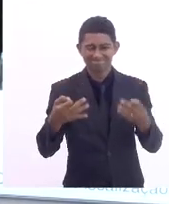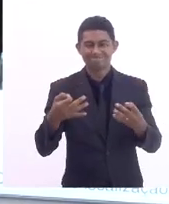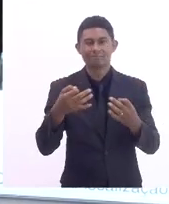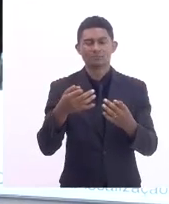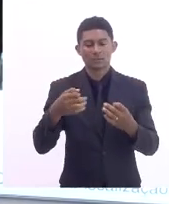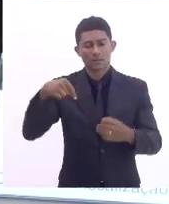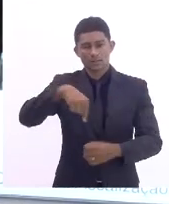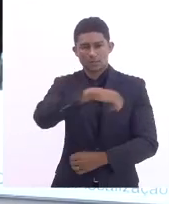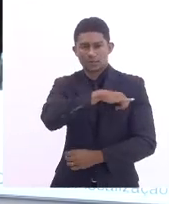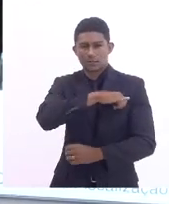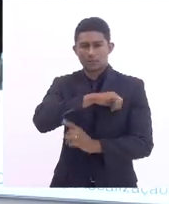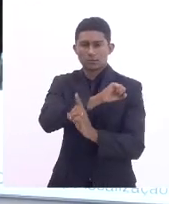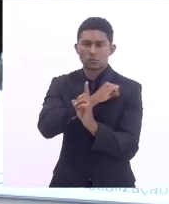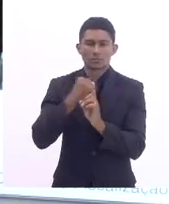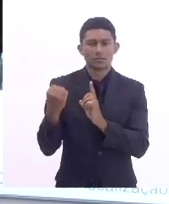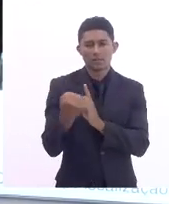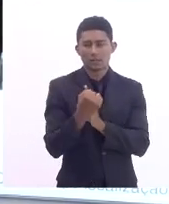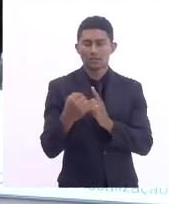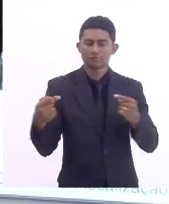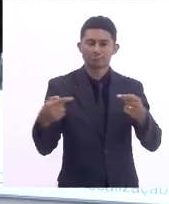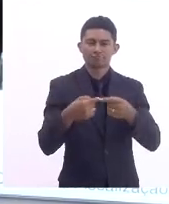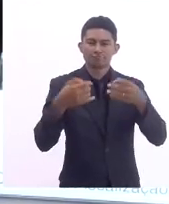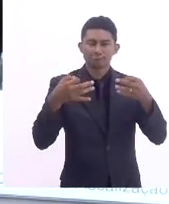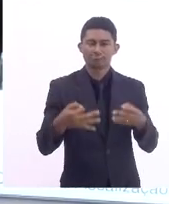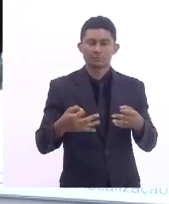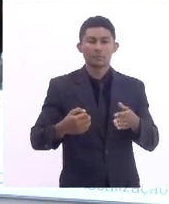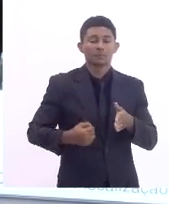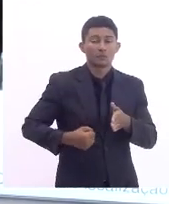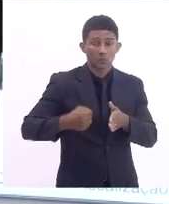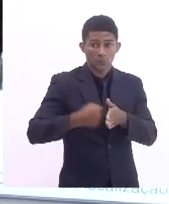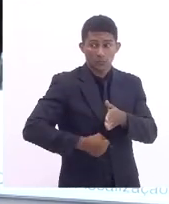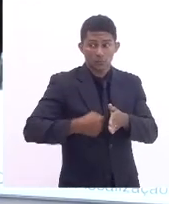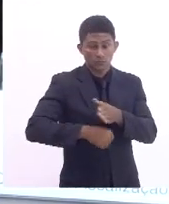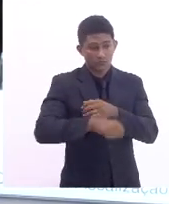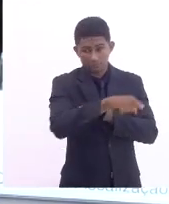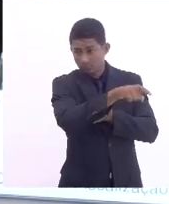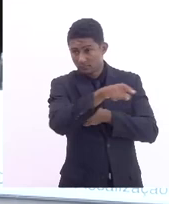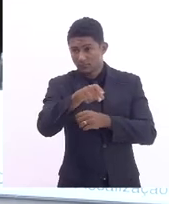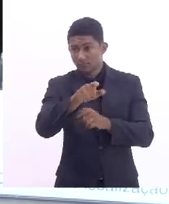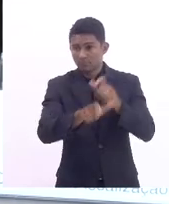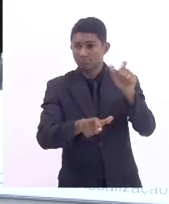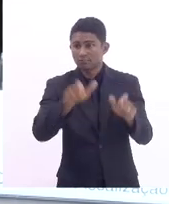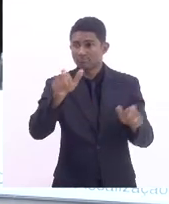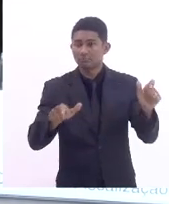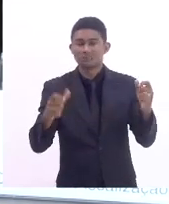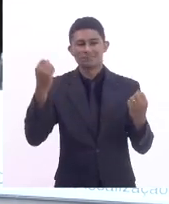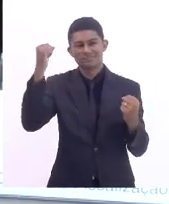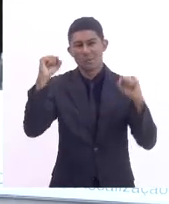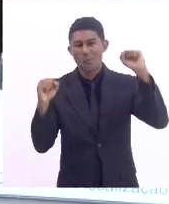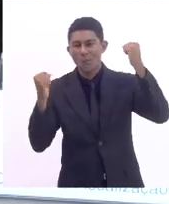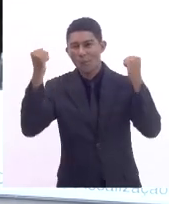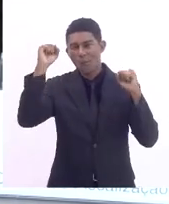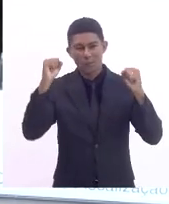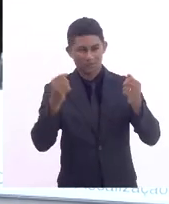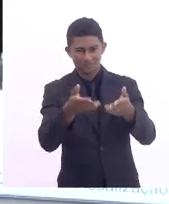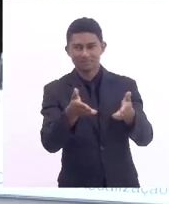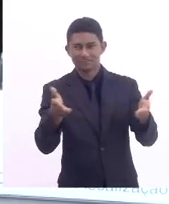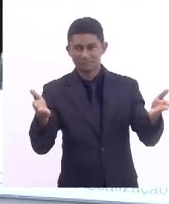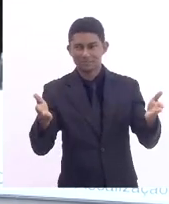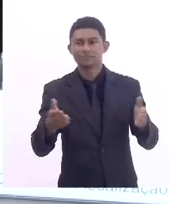Fluminense merece o a luta Esta luta dos técnicos industriais pelo